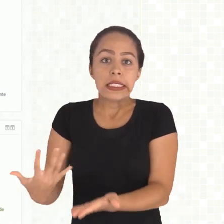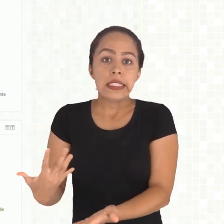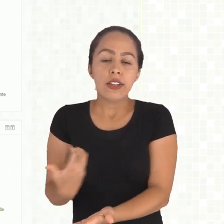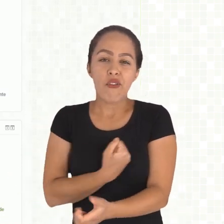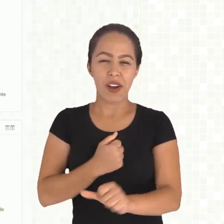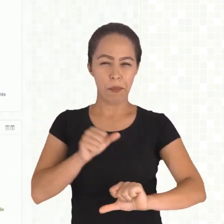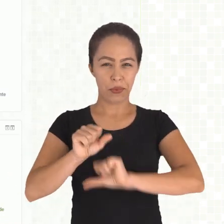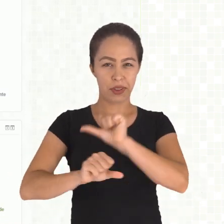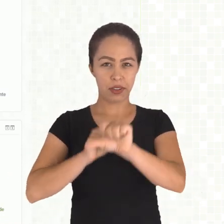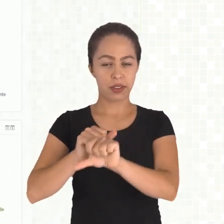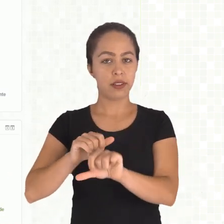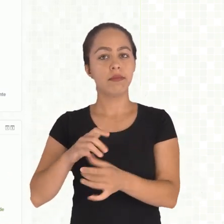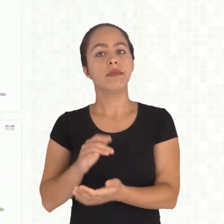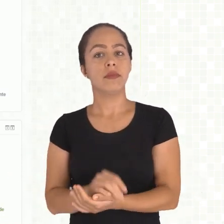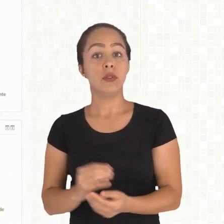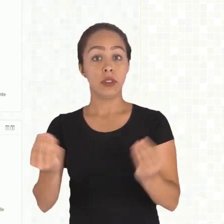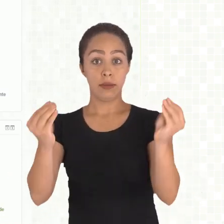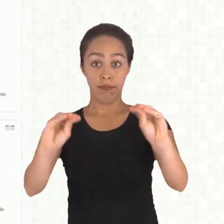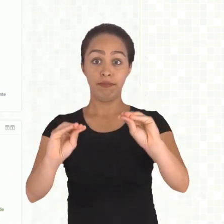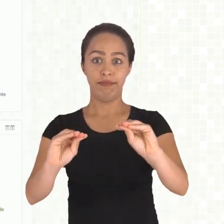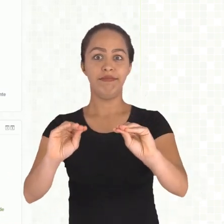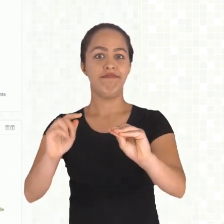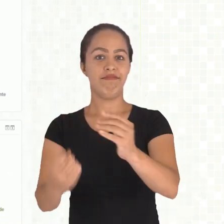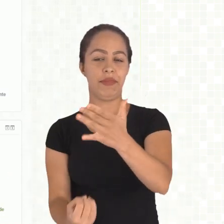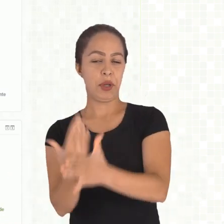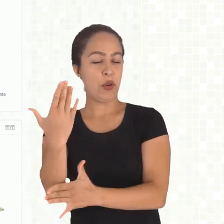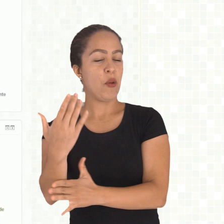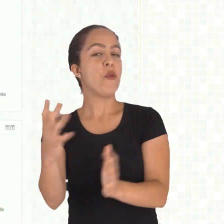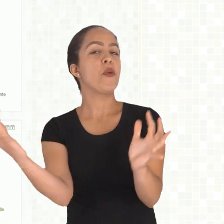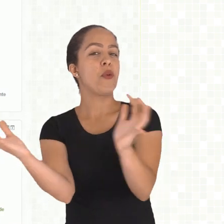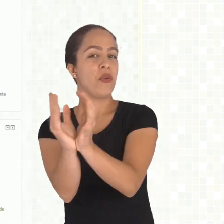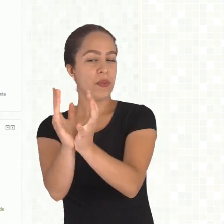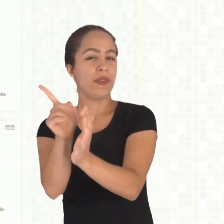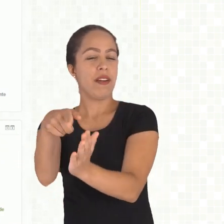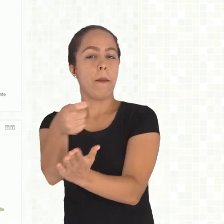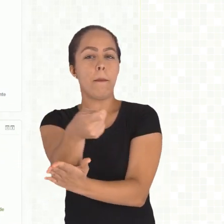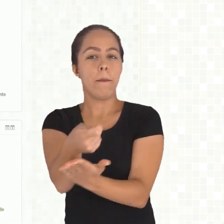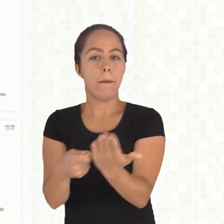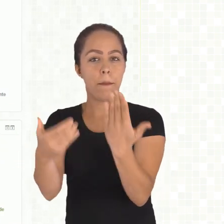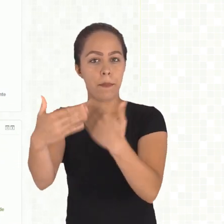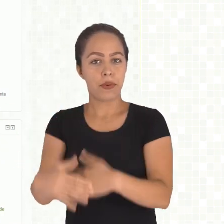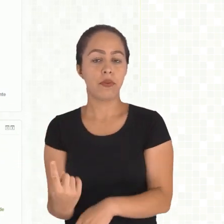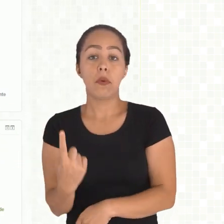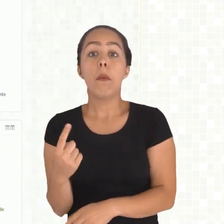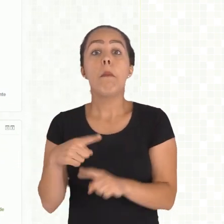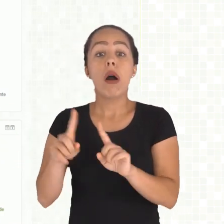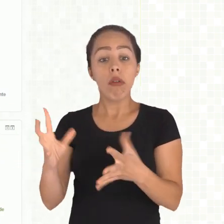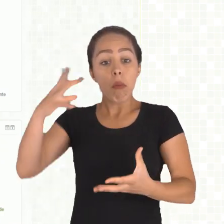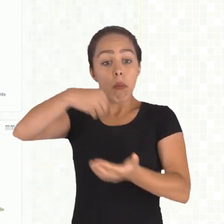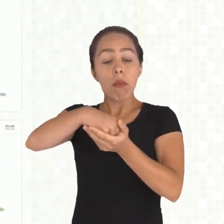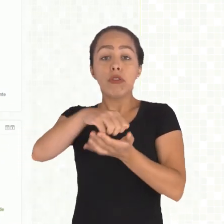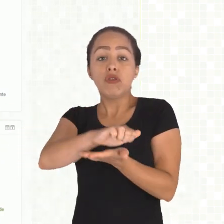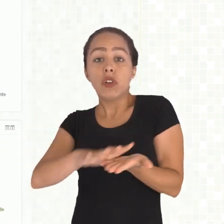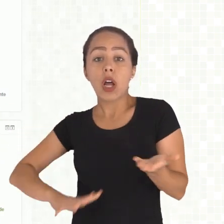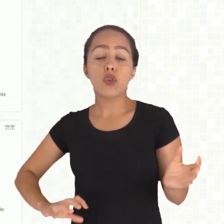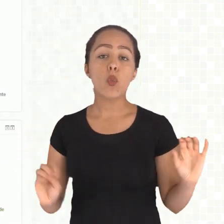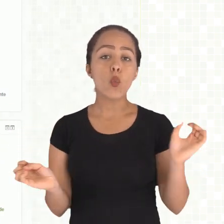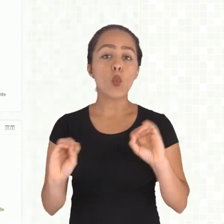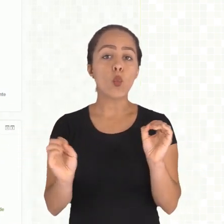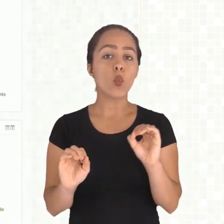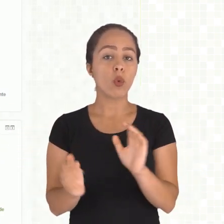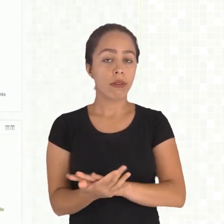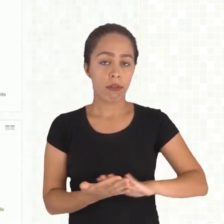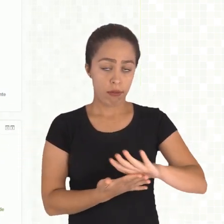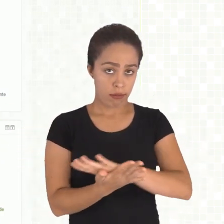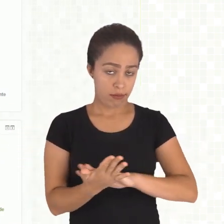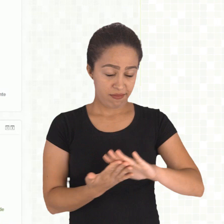as mudanças. Você vê que criou a categoria prova 1, tá certo? Mas ela não tem nada dentro ainda, né? Não tem nenhuma atividade